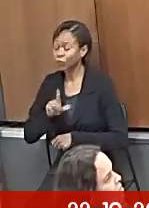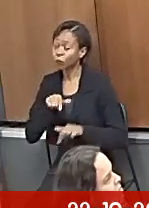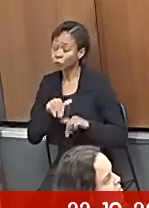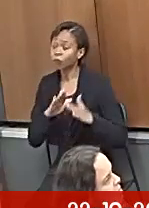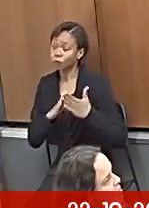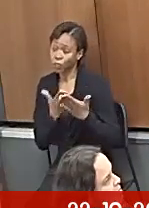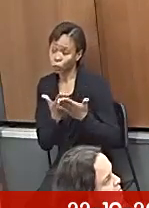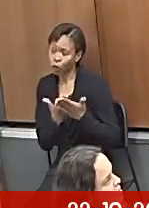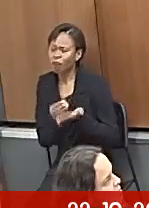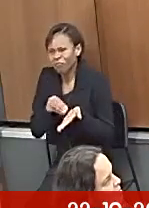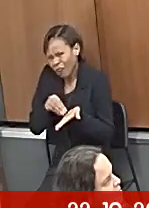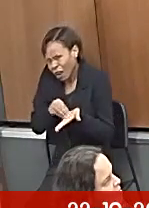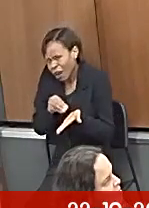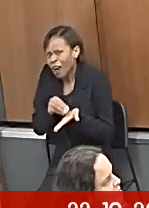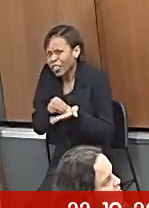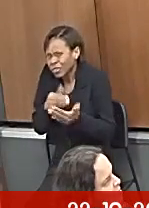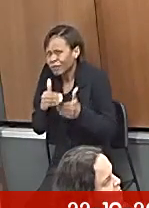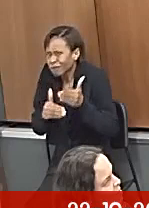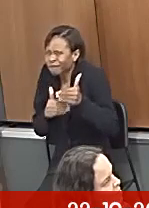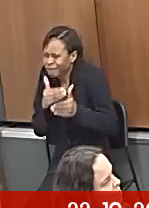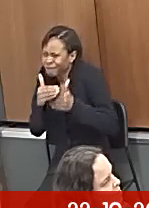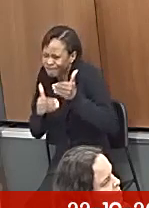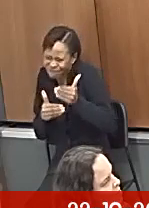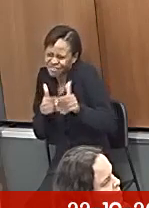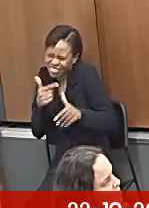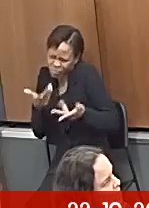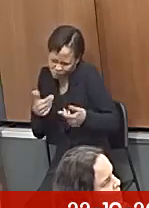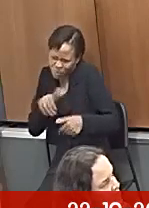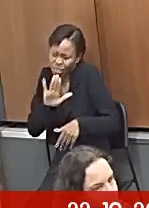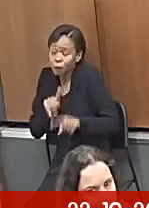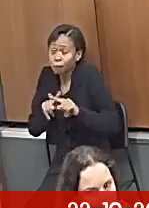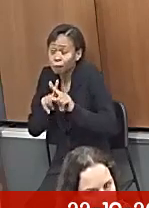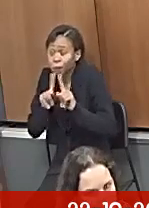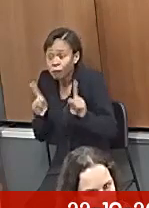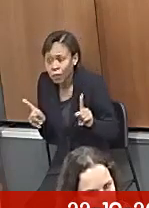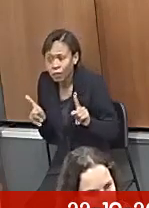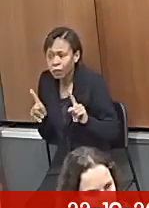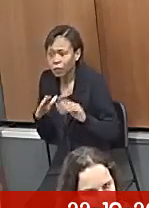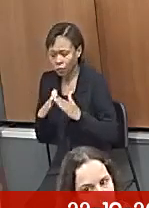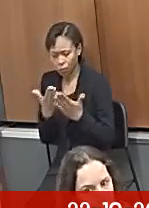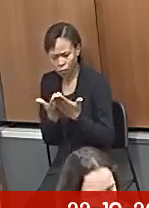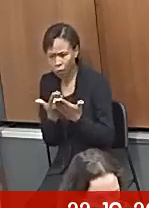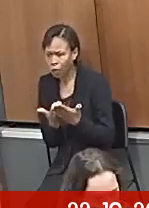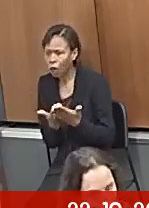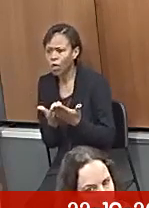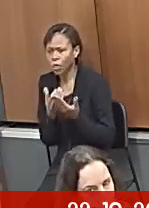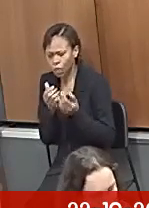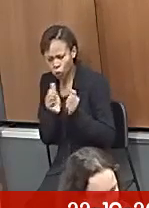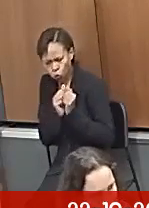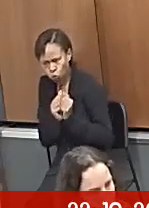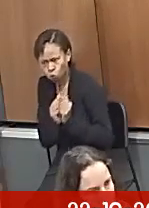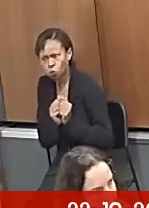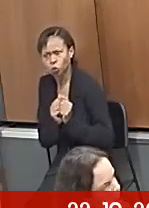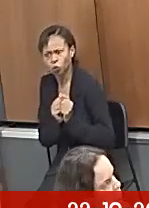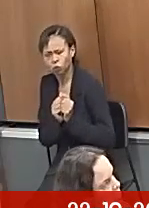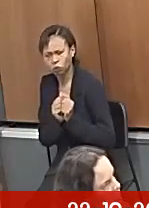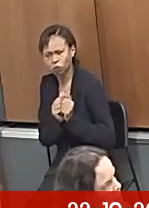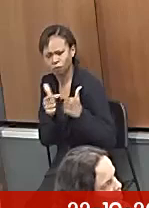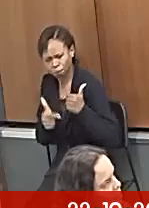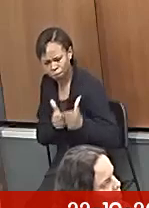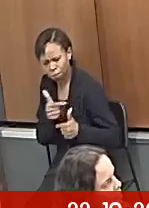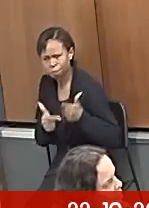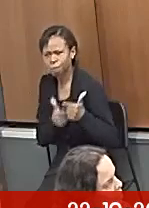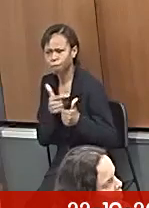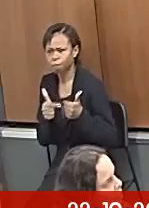tenha o que trabalhar, é uma escola que tem caminhado junto, né?